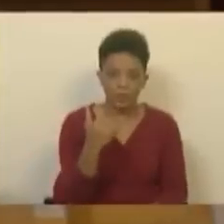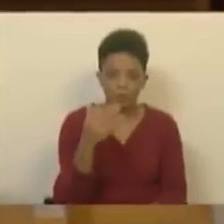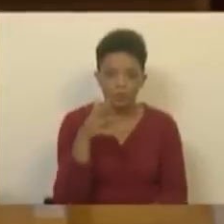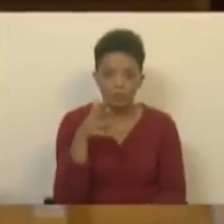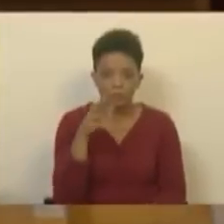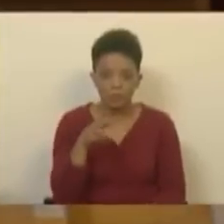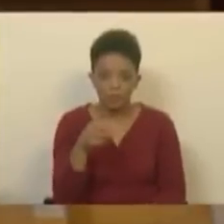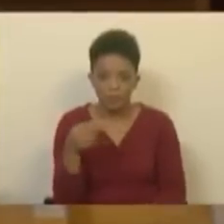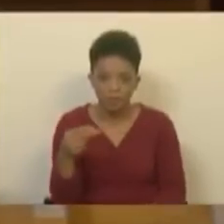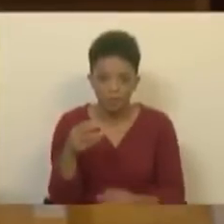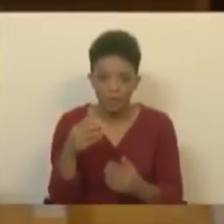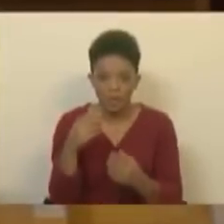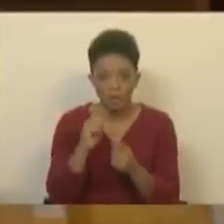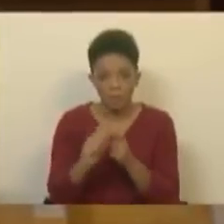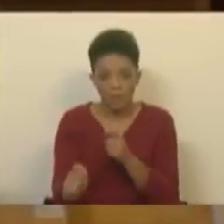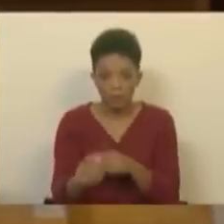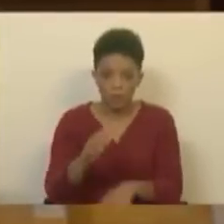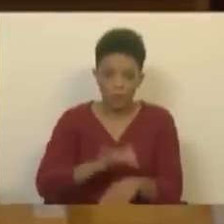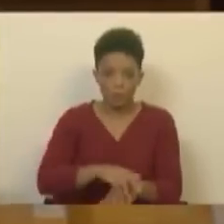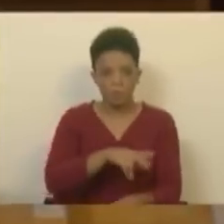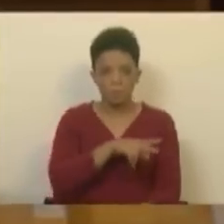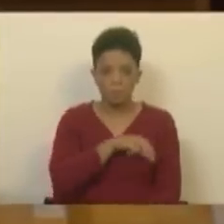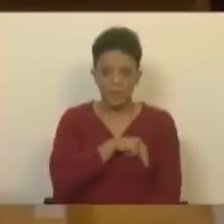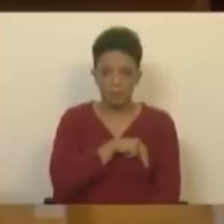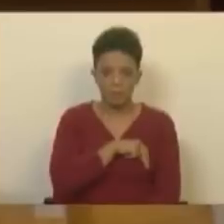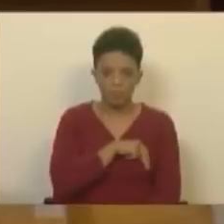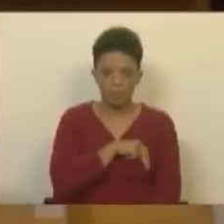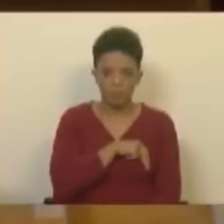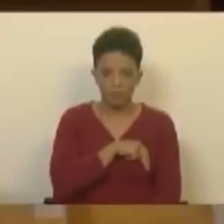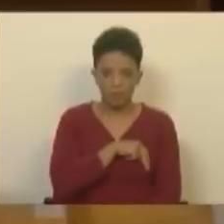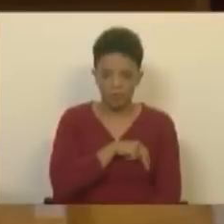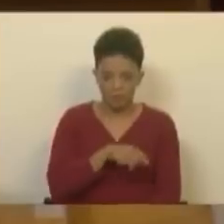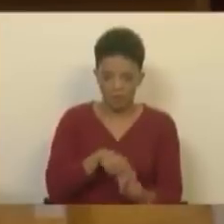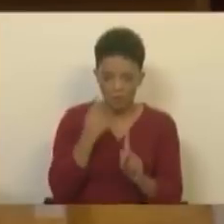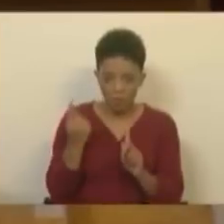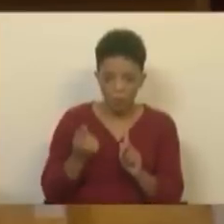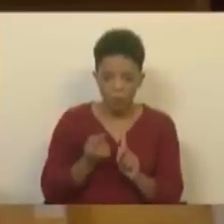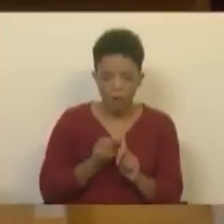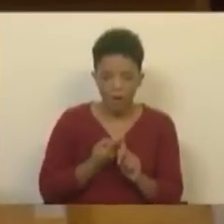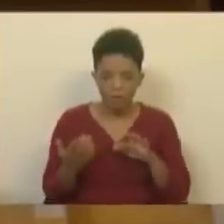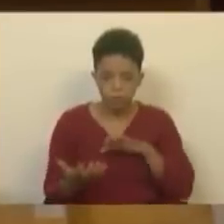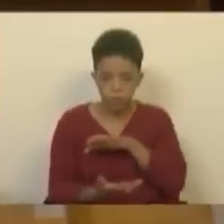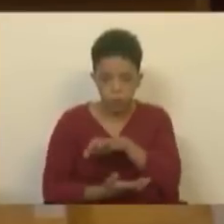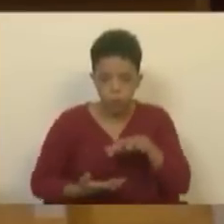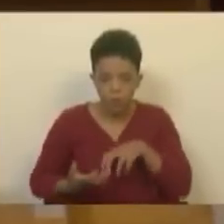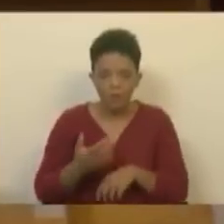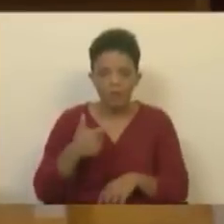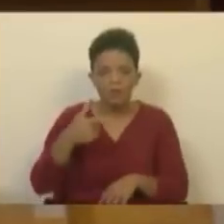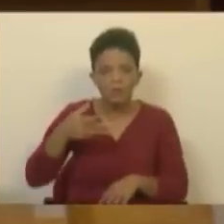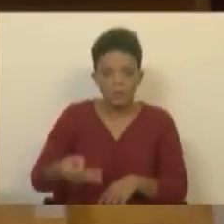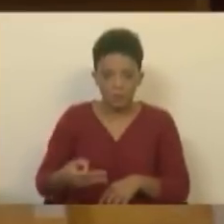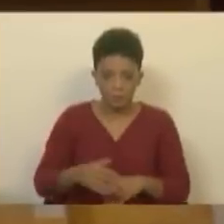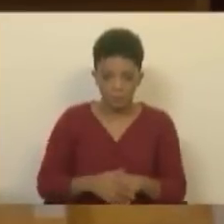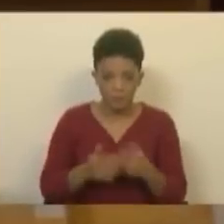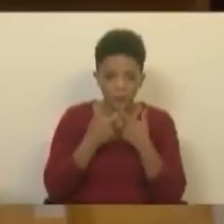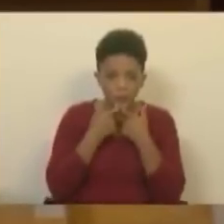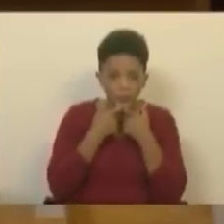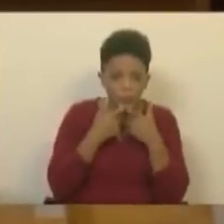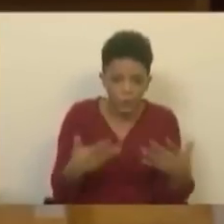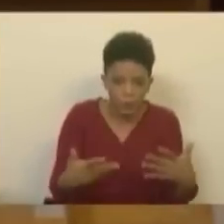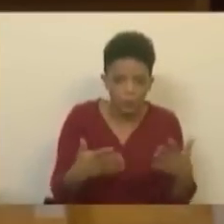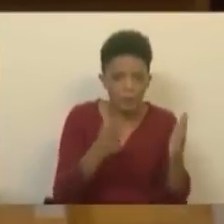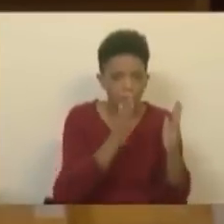esquecemos que eles foram pagos por prémios em ano de grande crise na TAP tudo isto